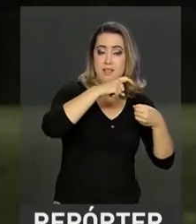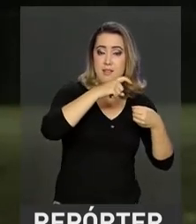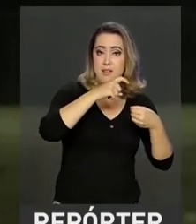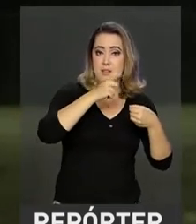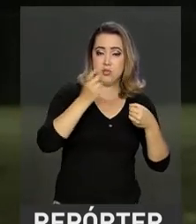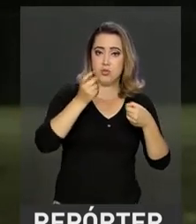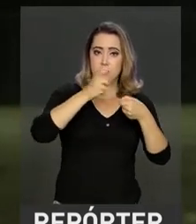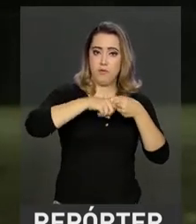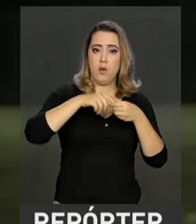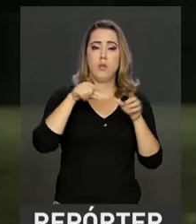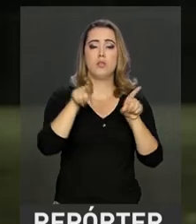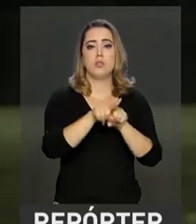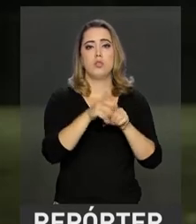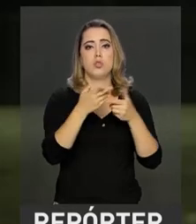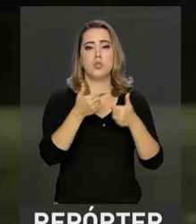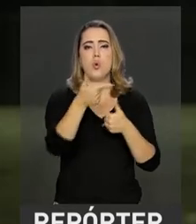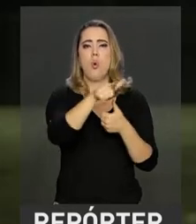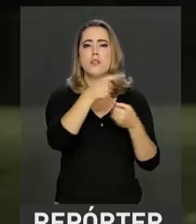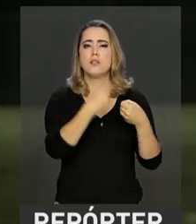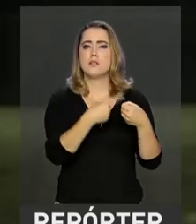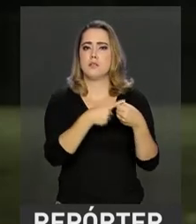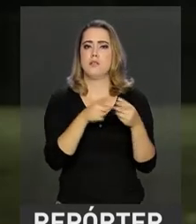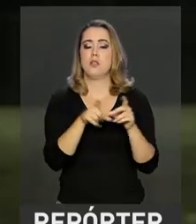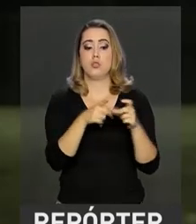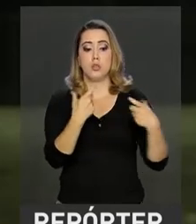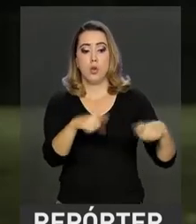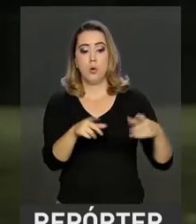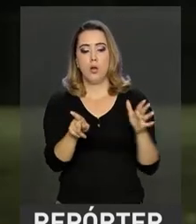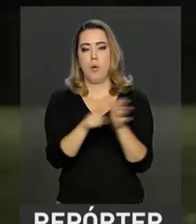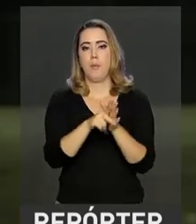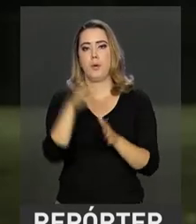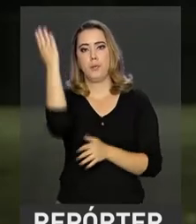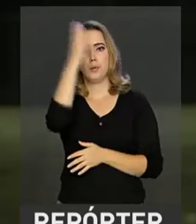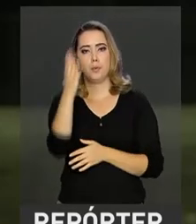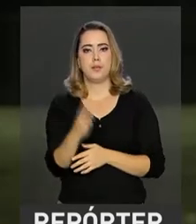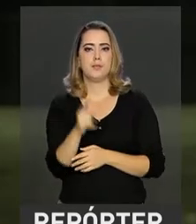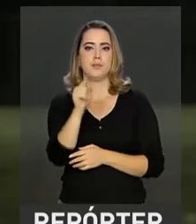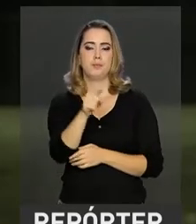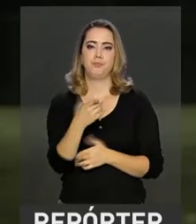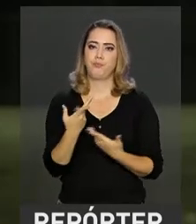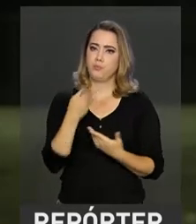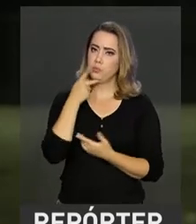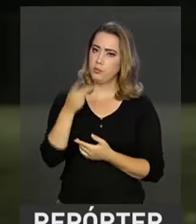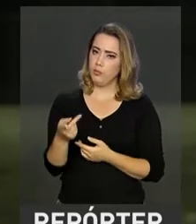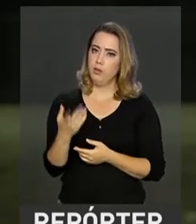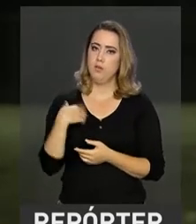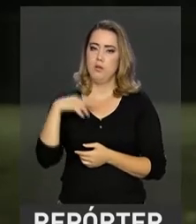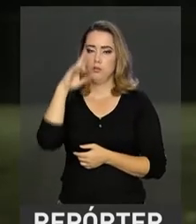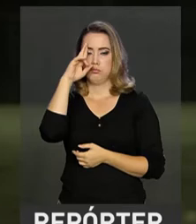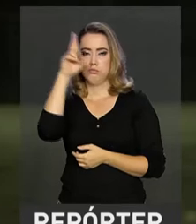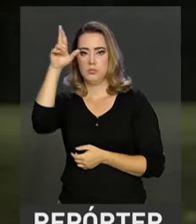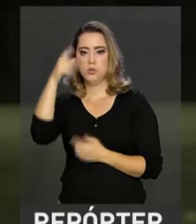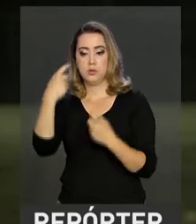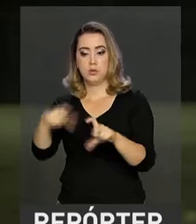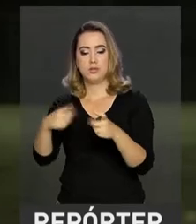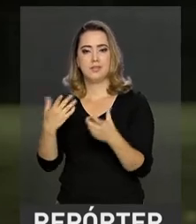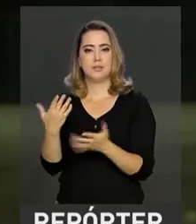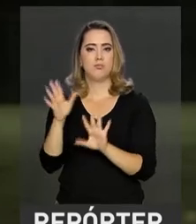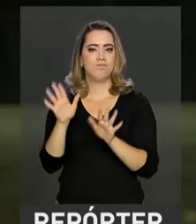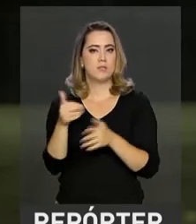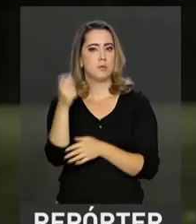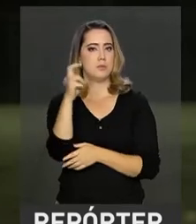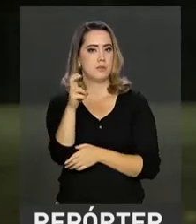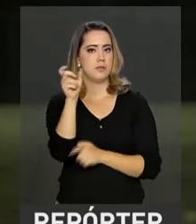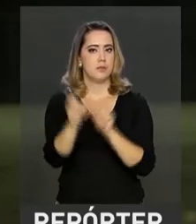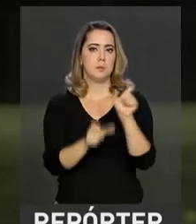país também do caribe que tem um consulado brasileiro segundo informações de autoridades locais pelo menos 15